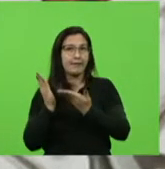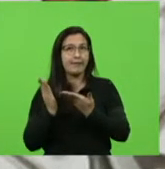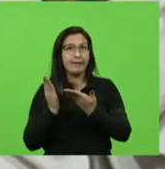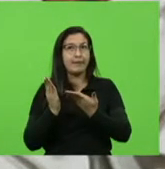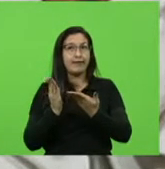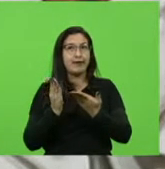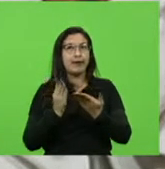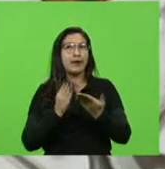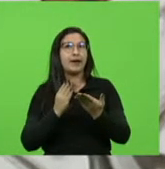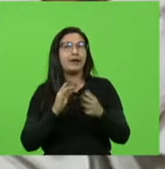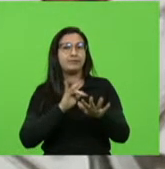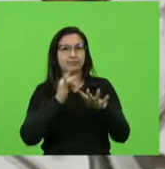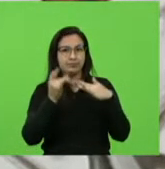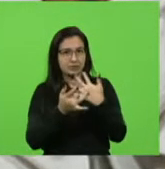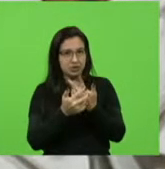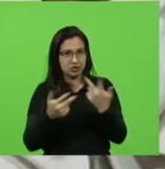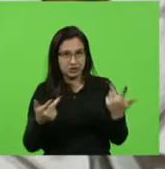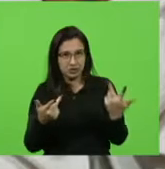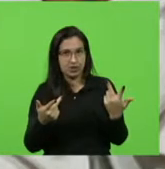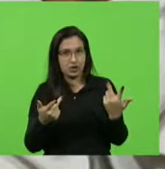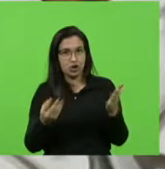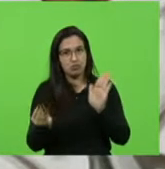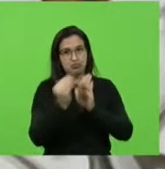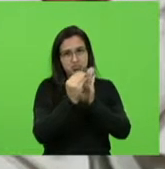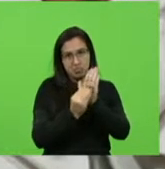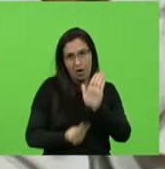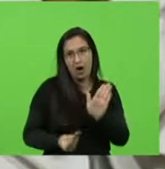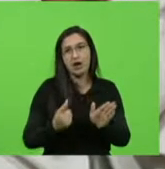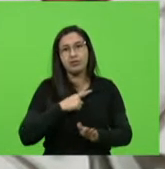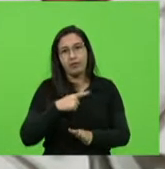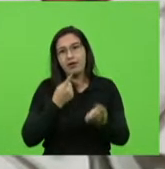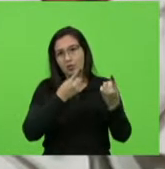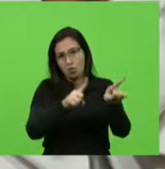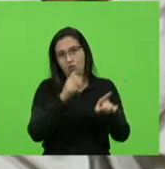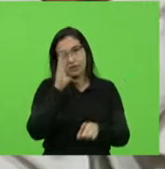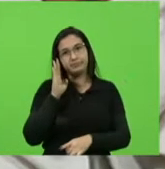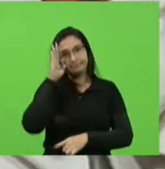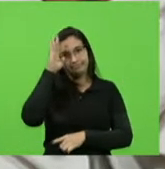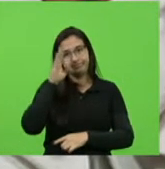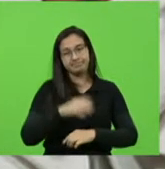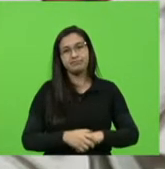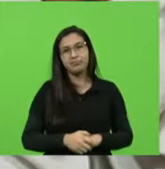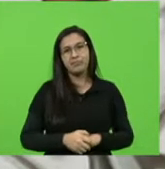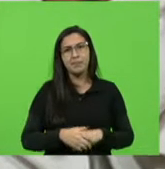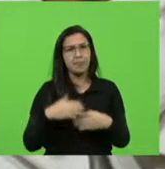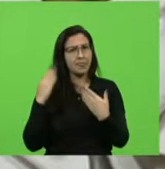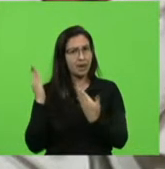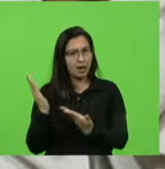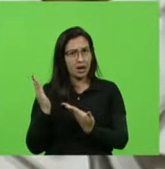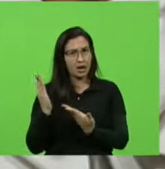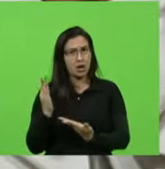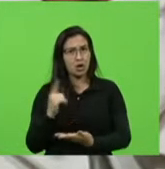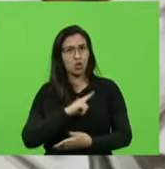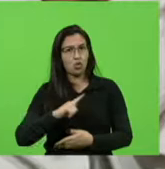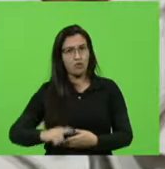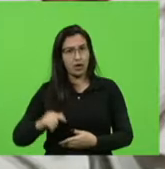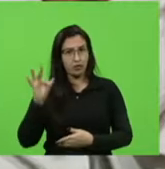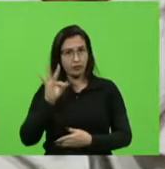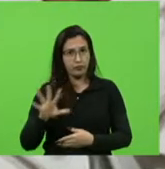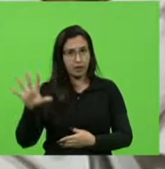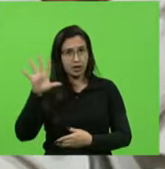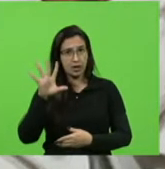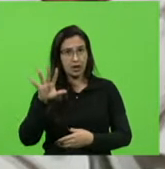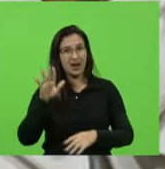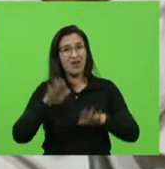frisar que ele é antibolsonaro. Então, talvez essa logomarca do governo federal ali só